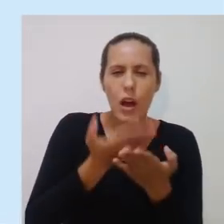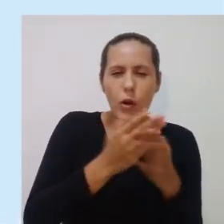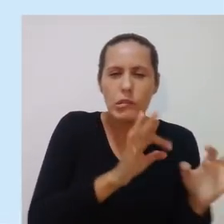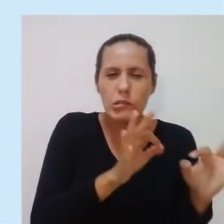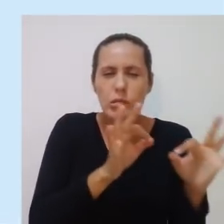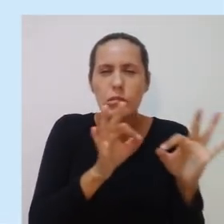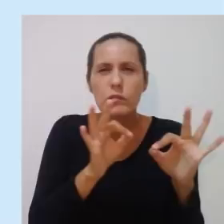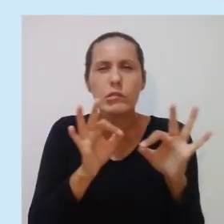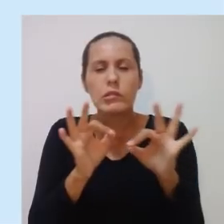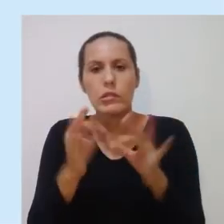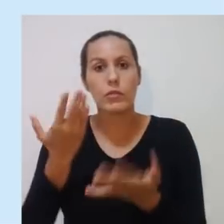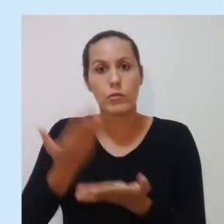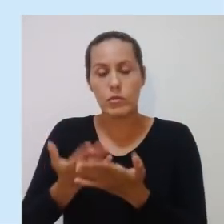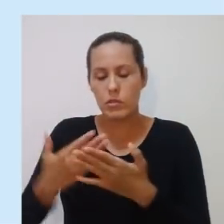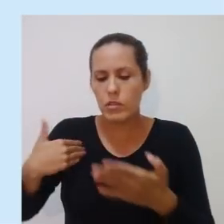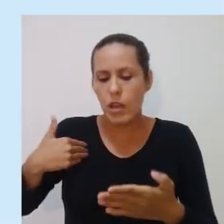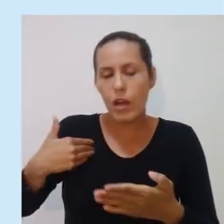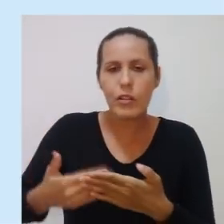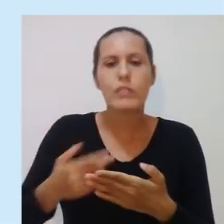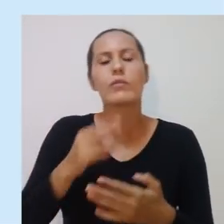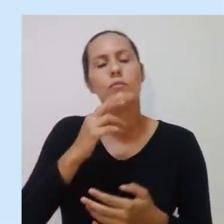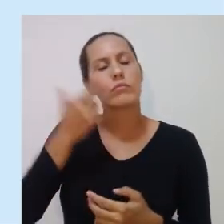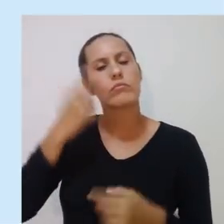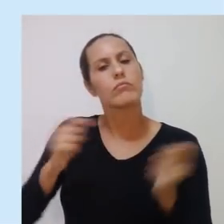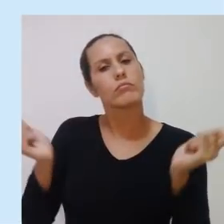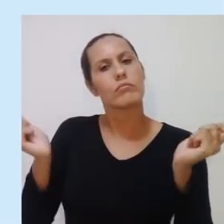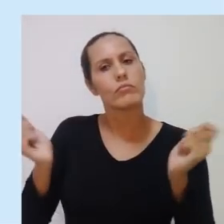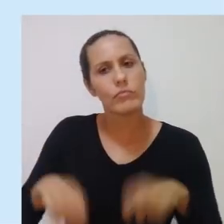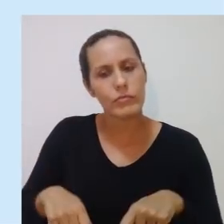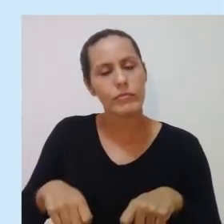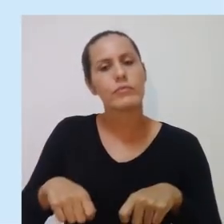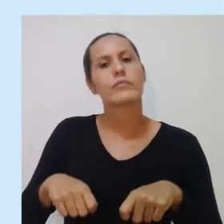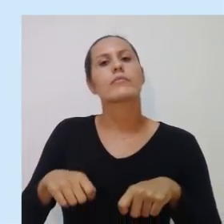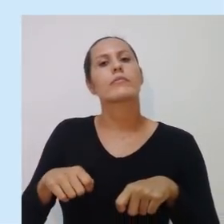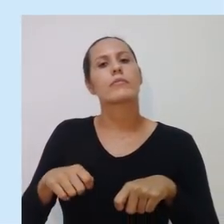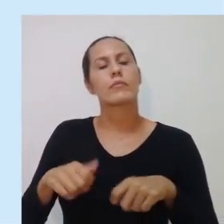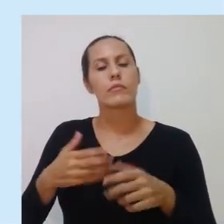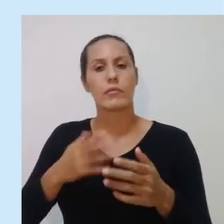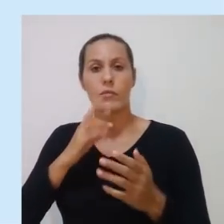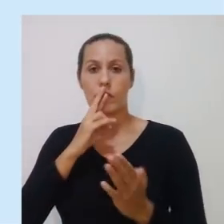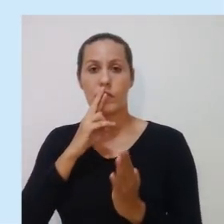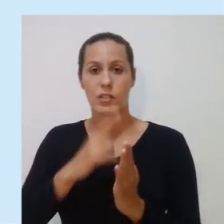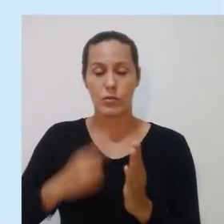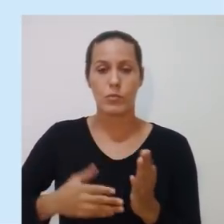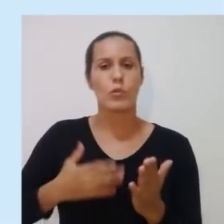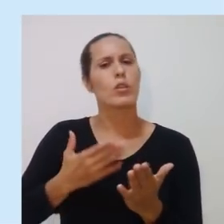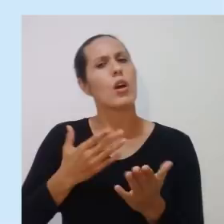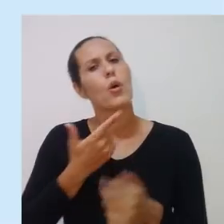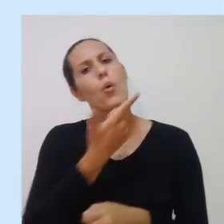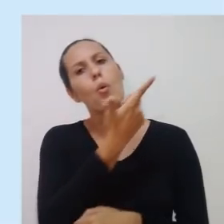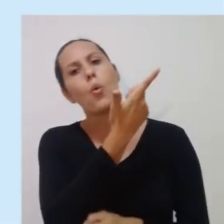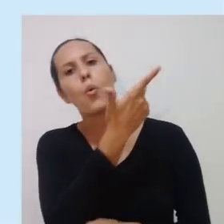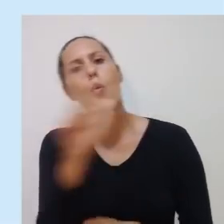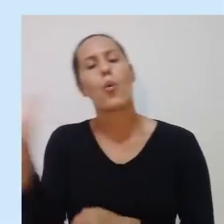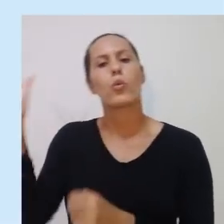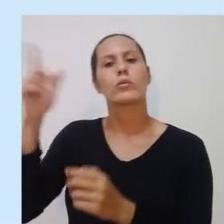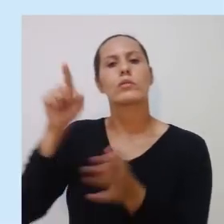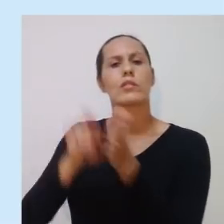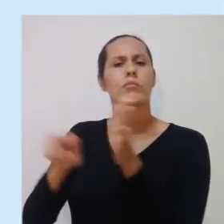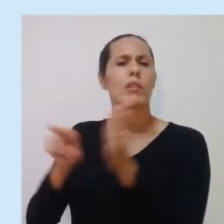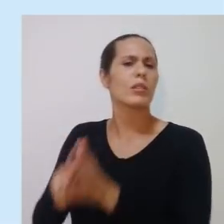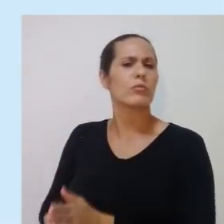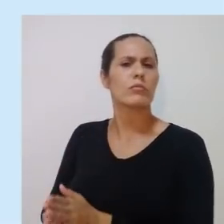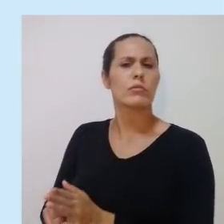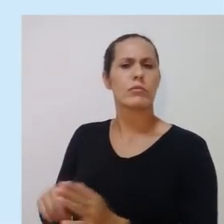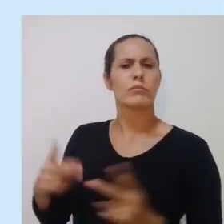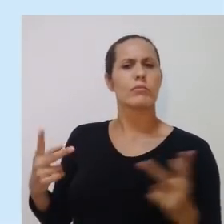aulas até hoje e prestou atenção aqui na minha aula. Então vocês estão capacitados para acertarem outras questões desse